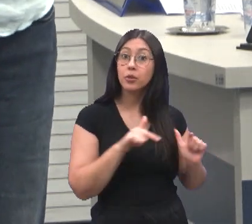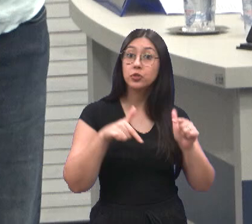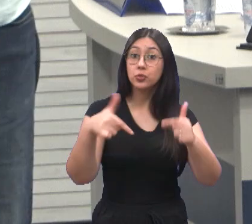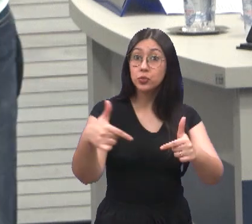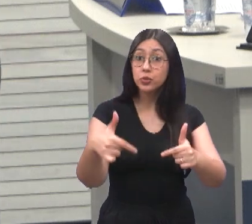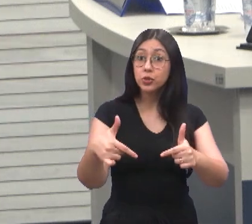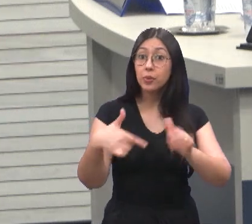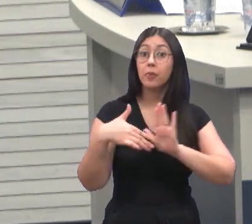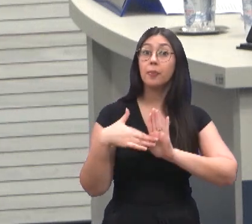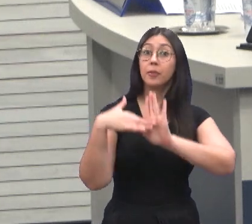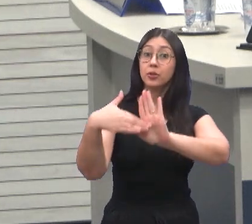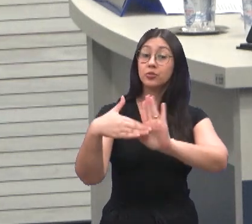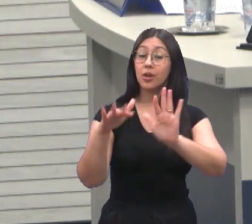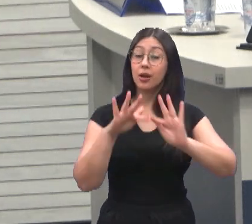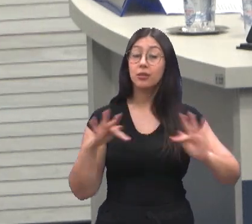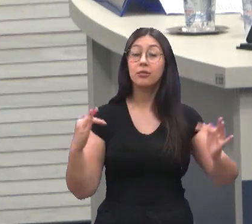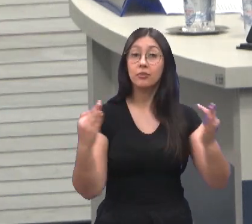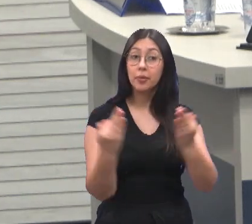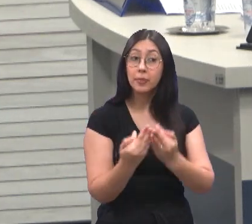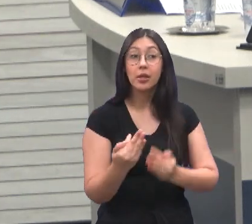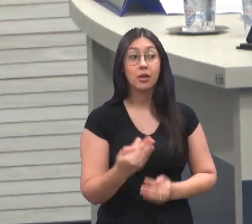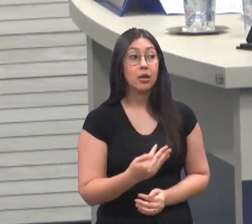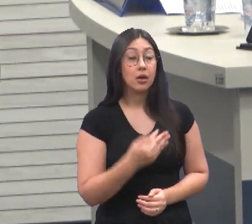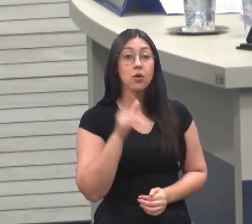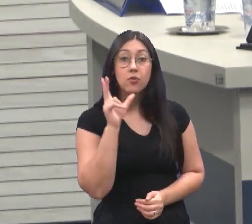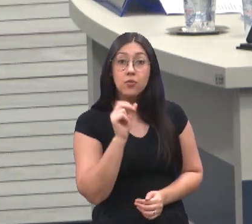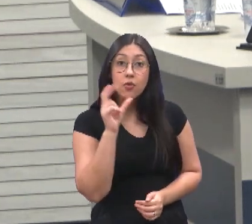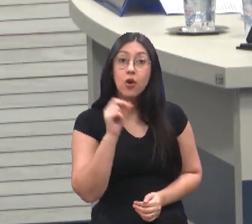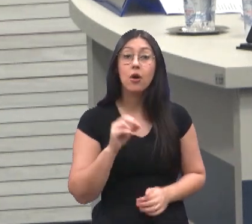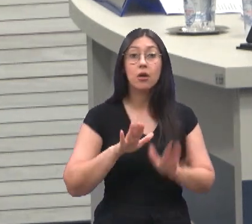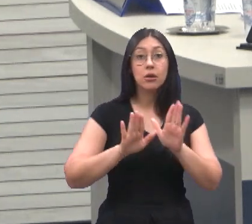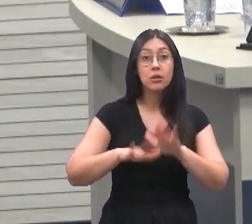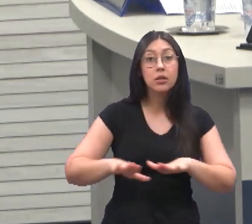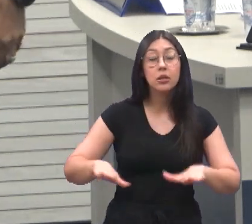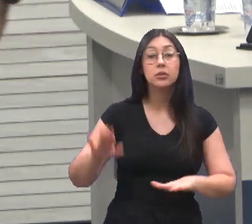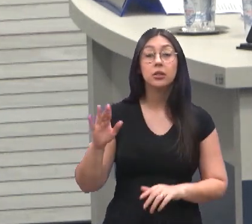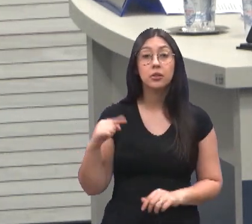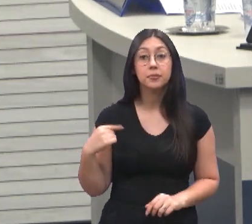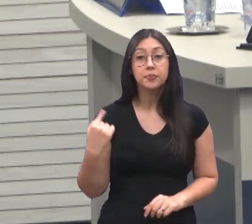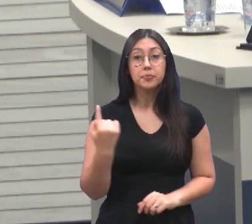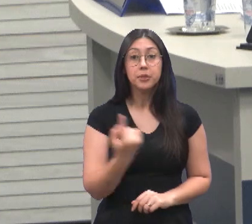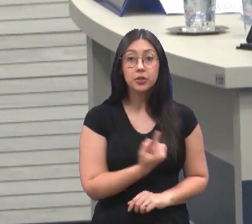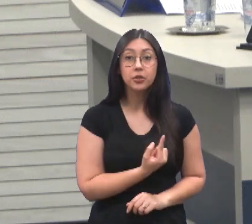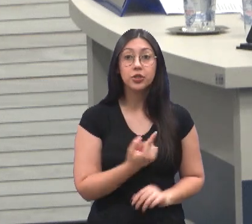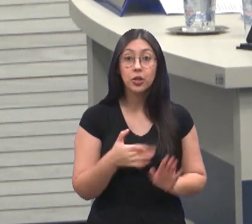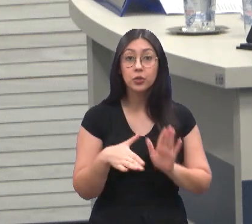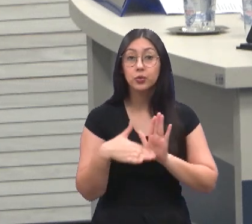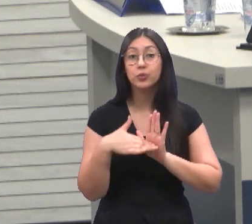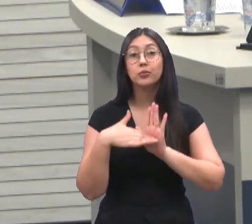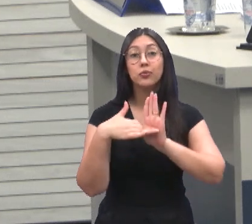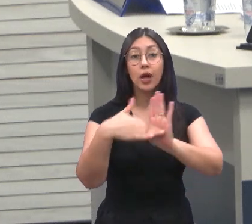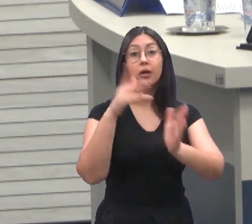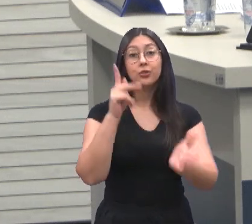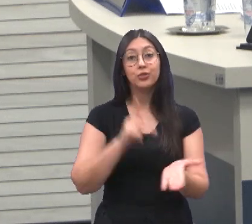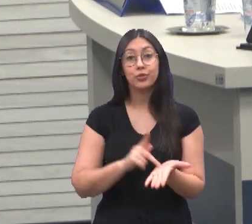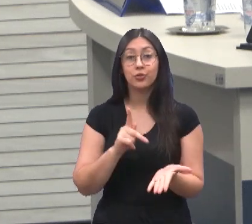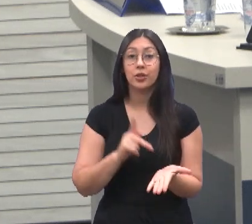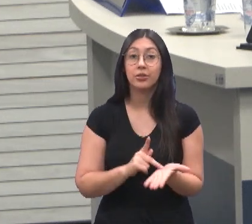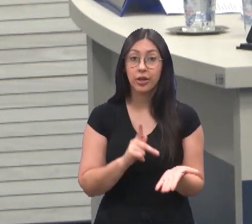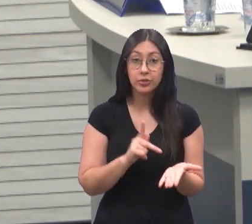auxiliar as famílias, os avós, as crianças, para a gente auxiliar, de fato, e